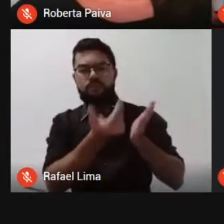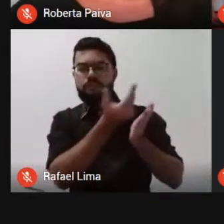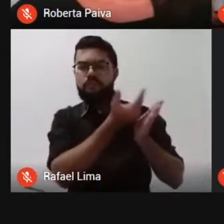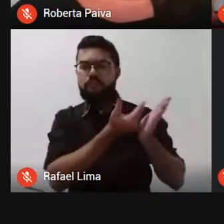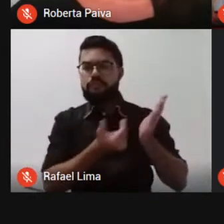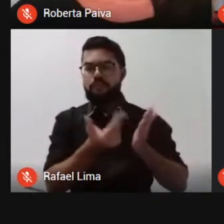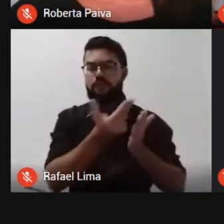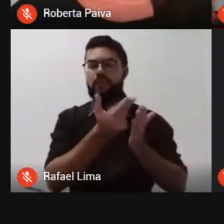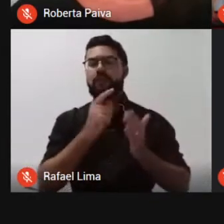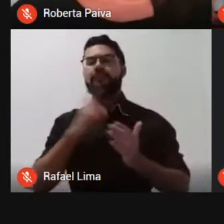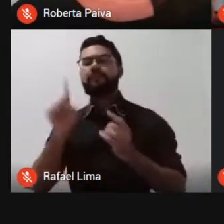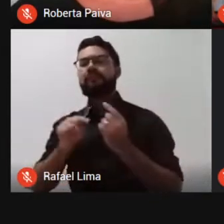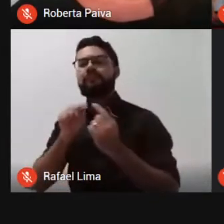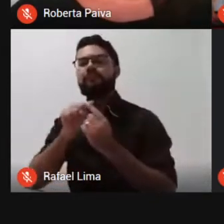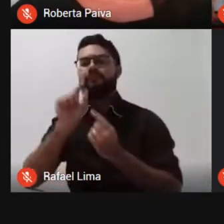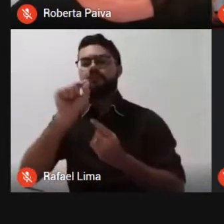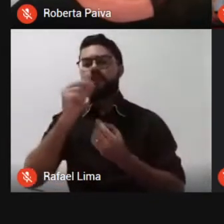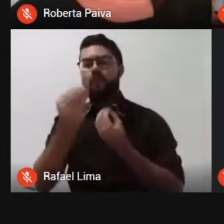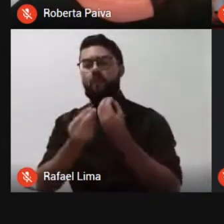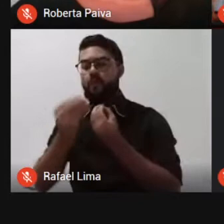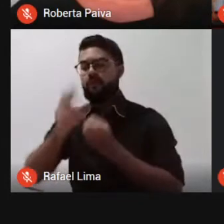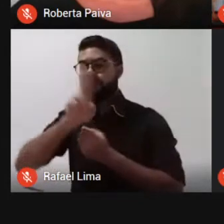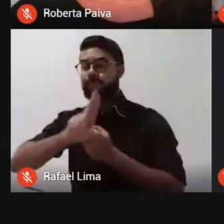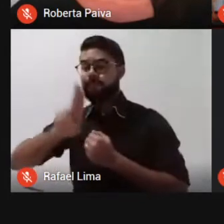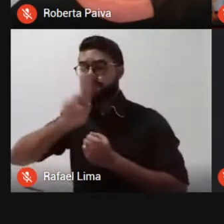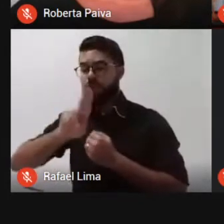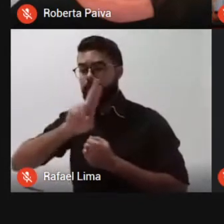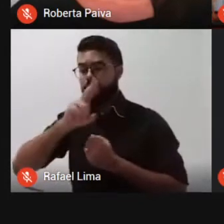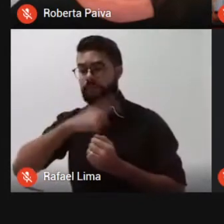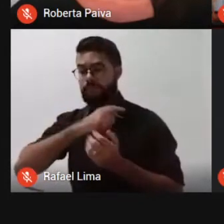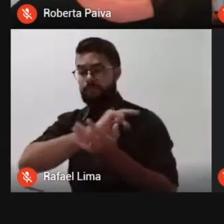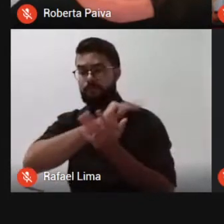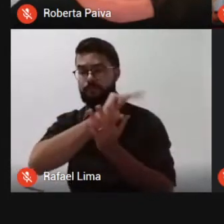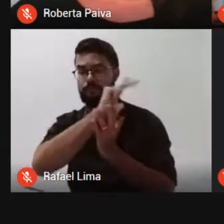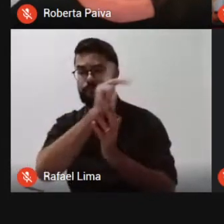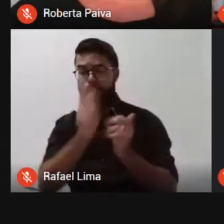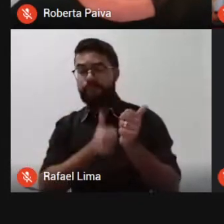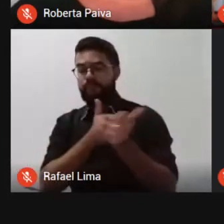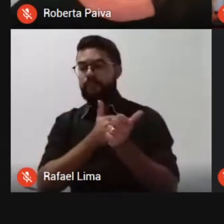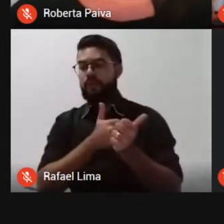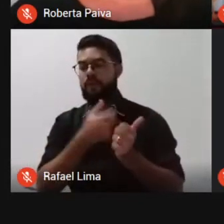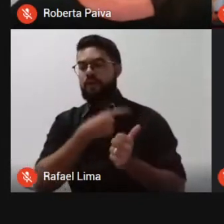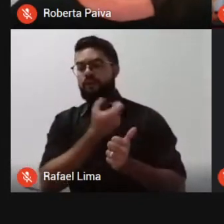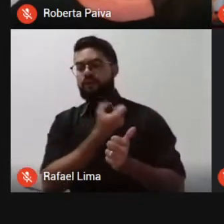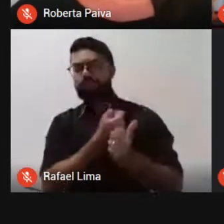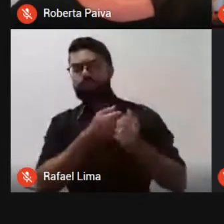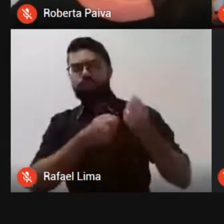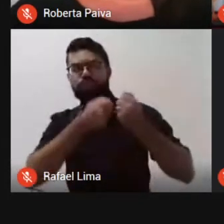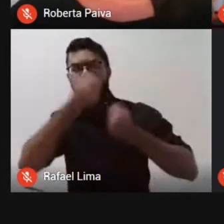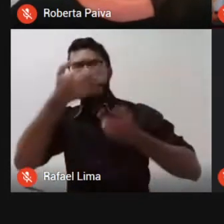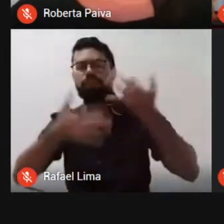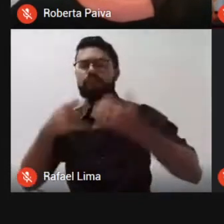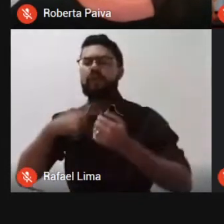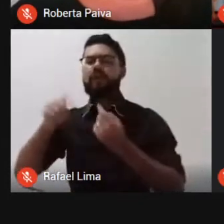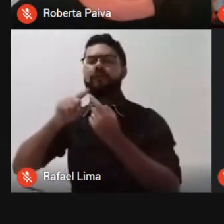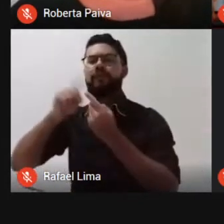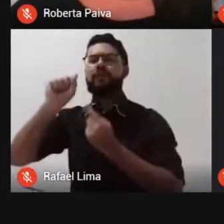parâmetros numéricos, né? Isso muda, de alguma forma, a lógica de pensar essas geometrias,